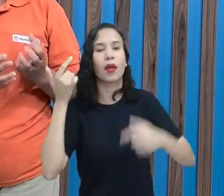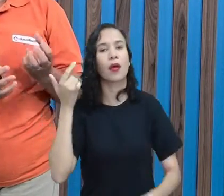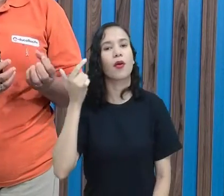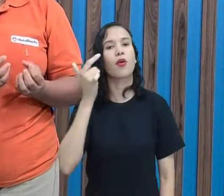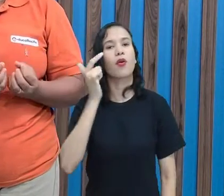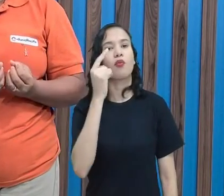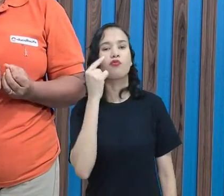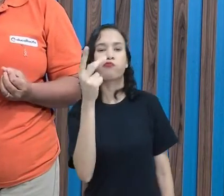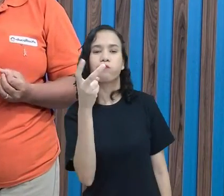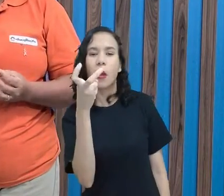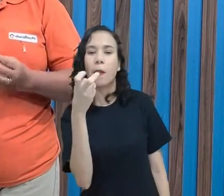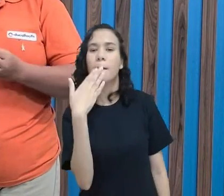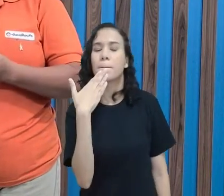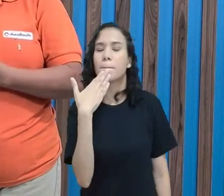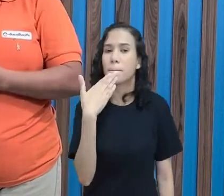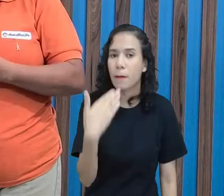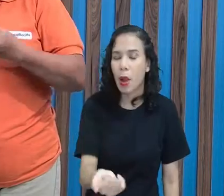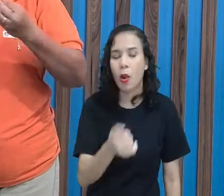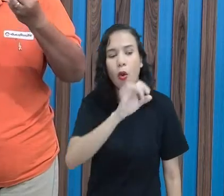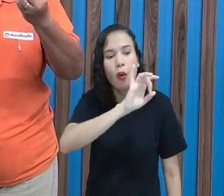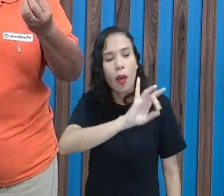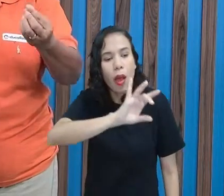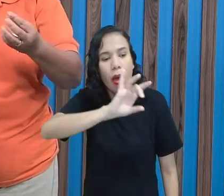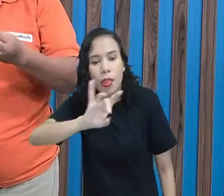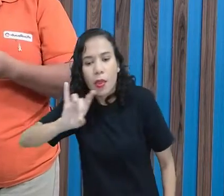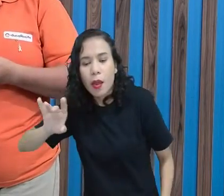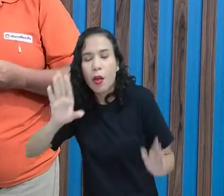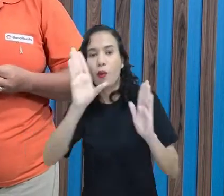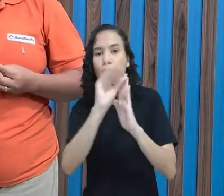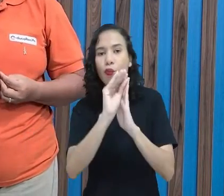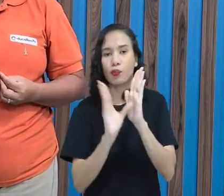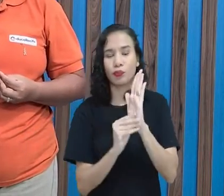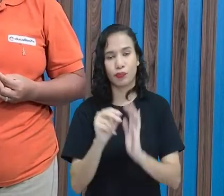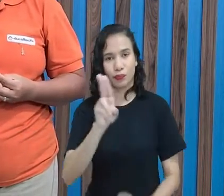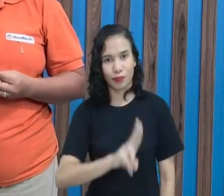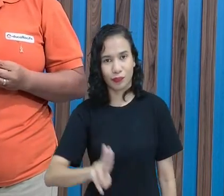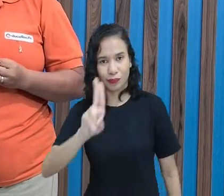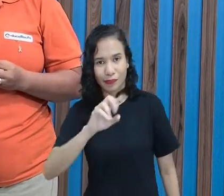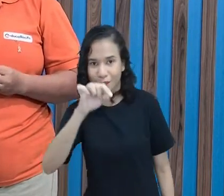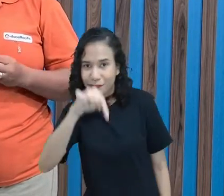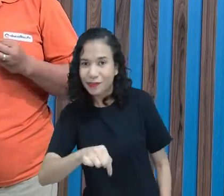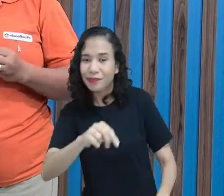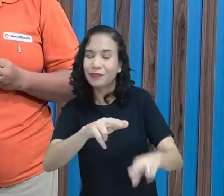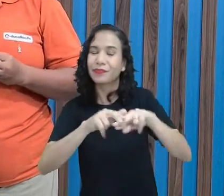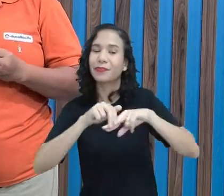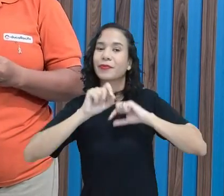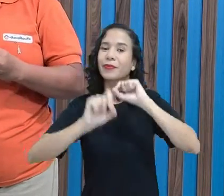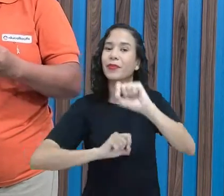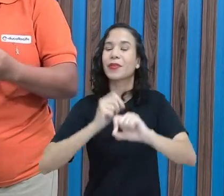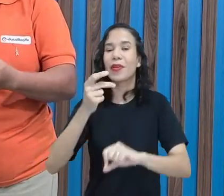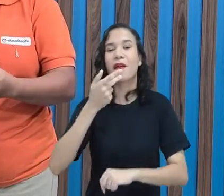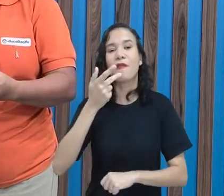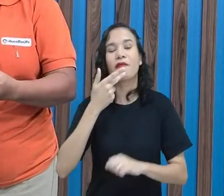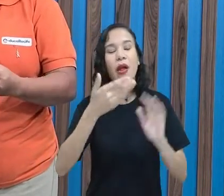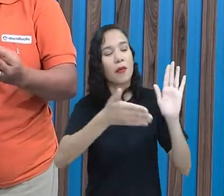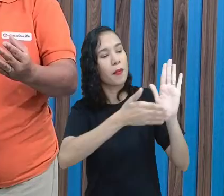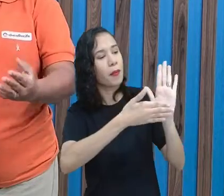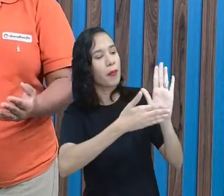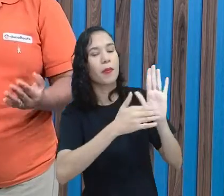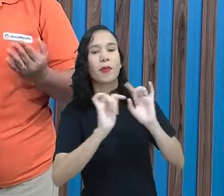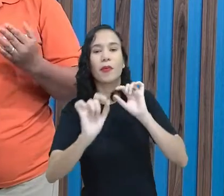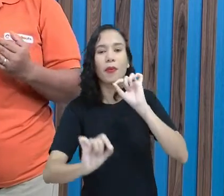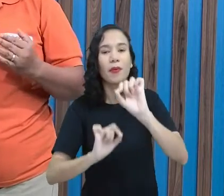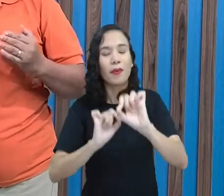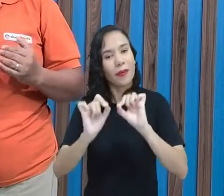consegue perceber melhor cada conteúdo que a gente trabalha aqui. E é por isso que eu sempre deixo como proposta